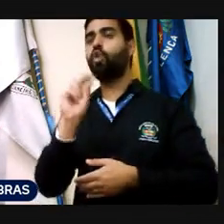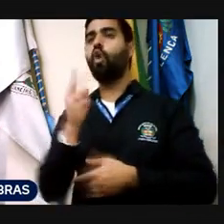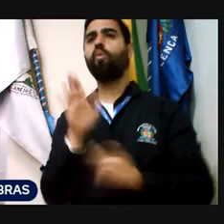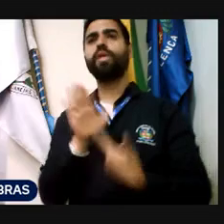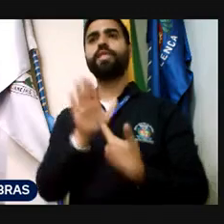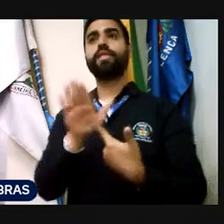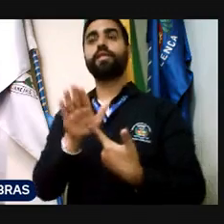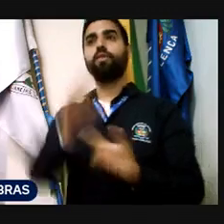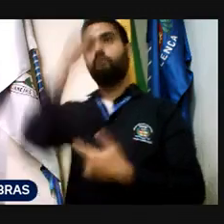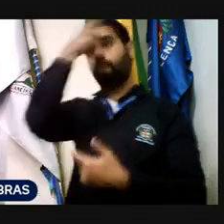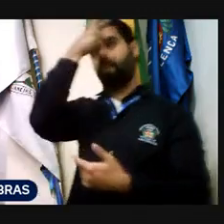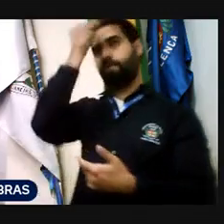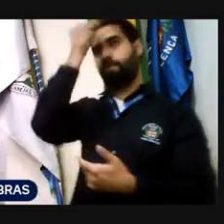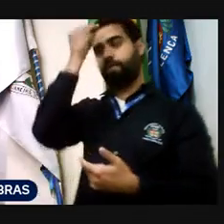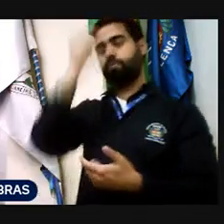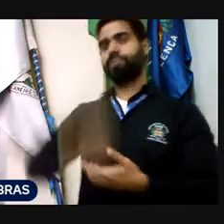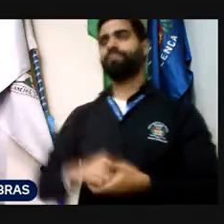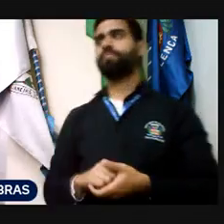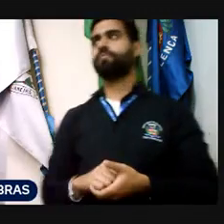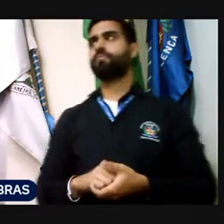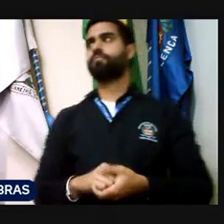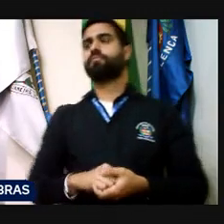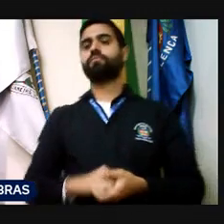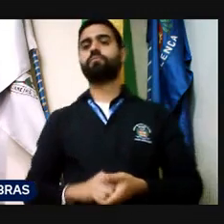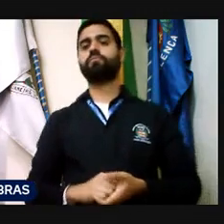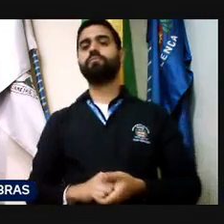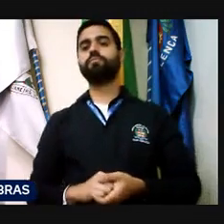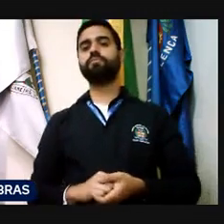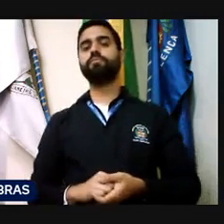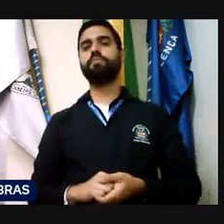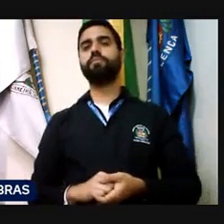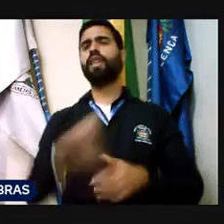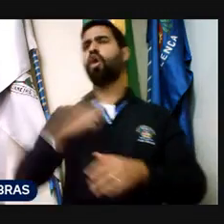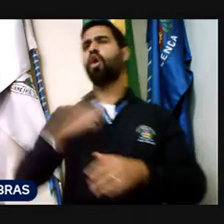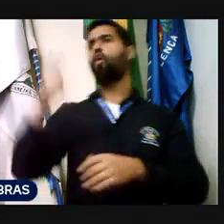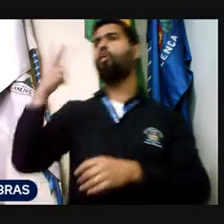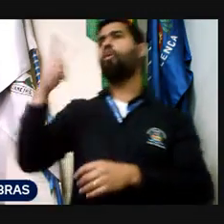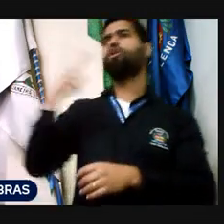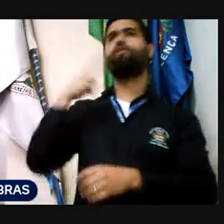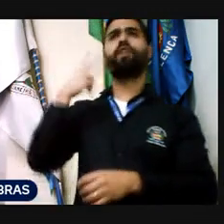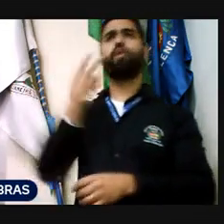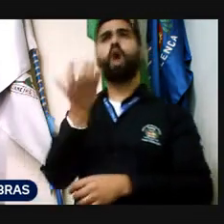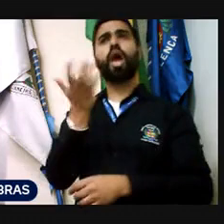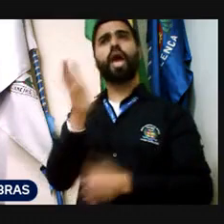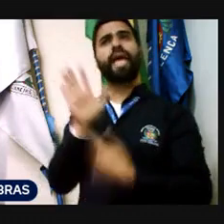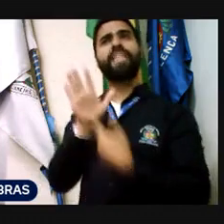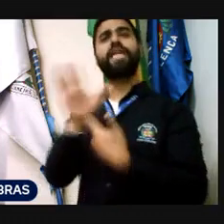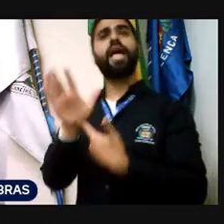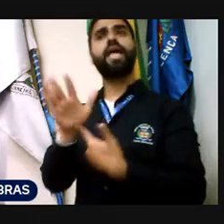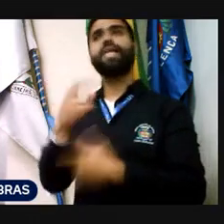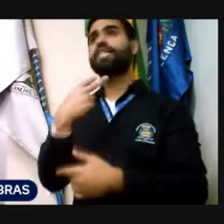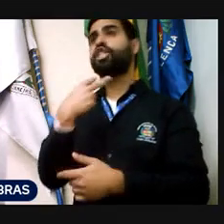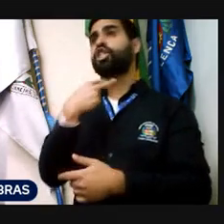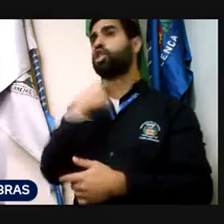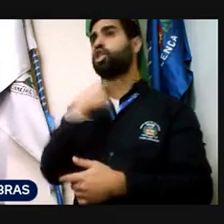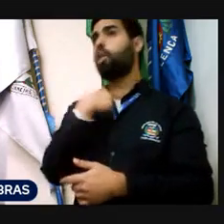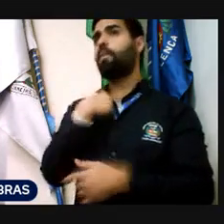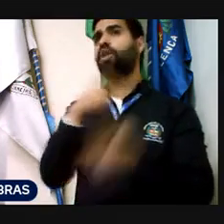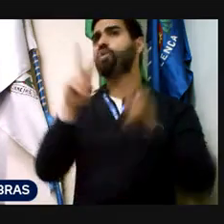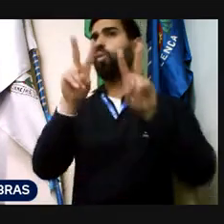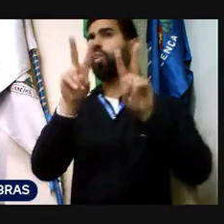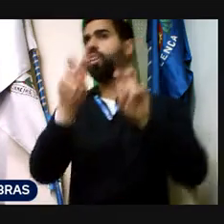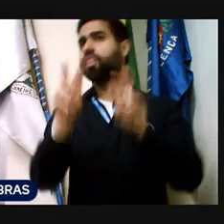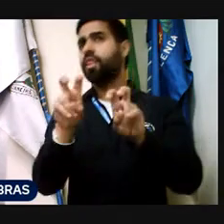indicação ao prefeito. O outro vereador que queira indicar, ele não pode, com o mesmo tema, com a